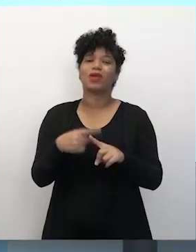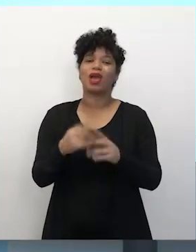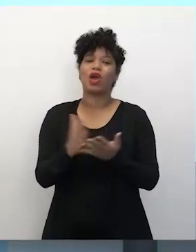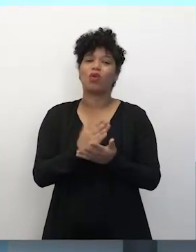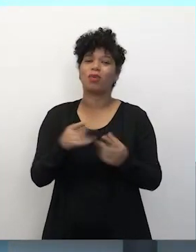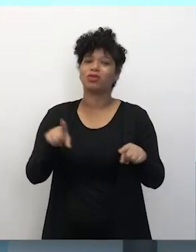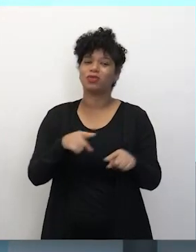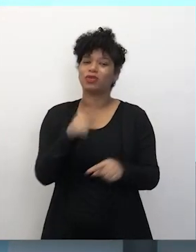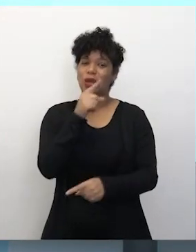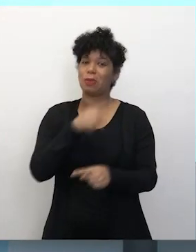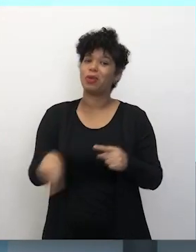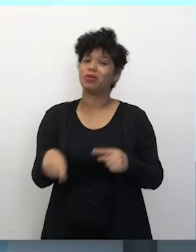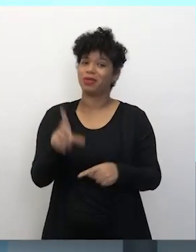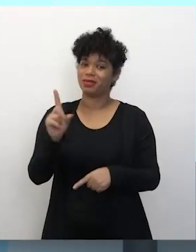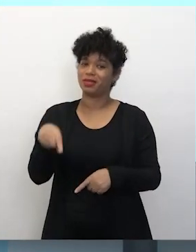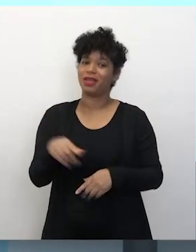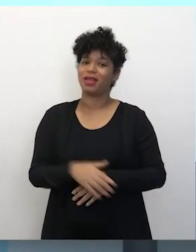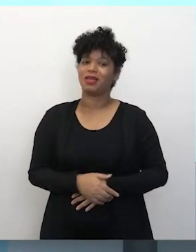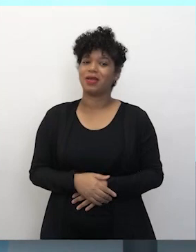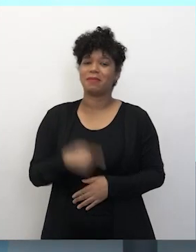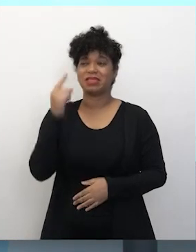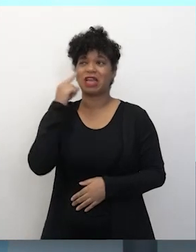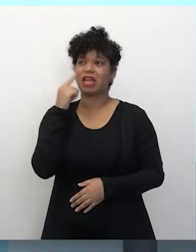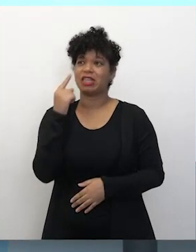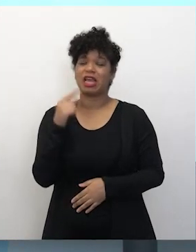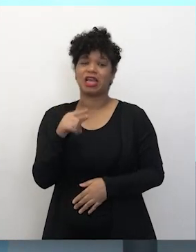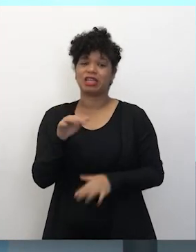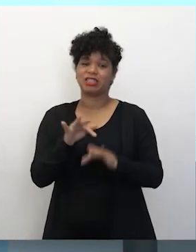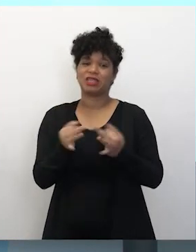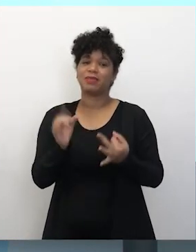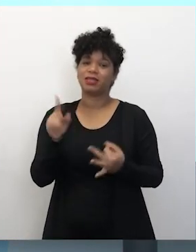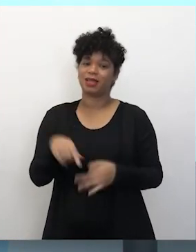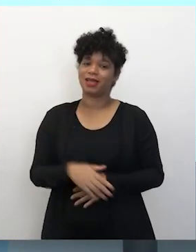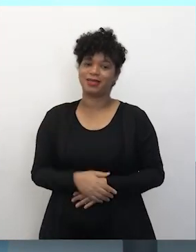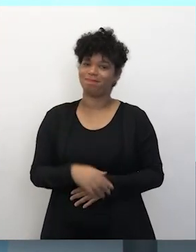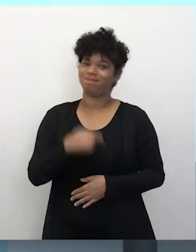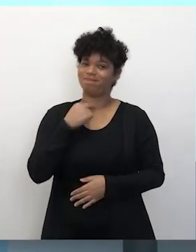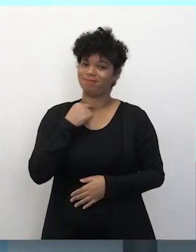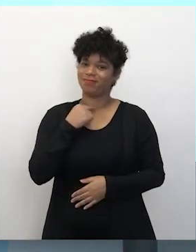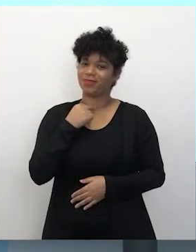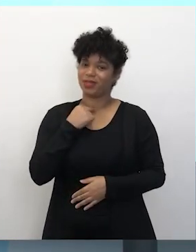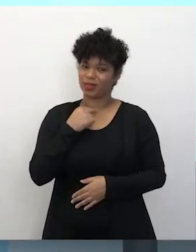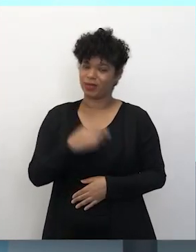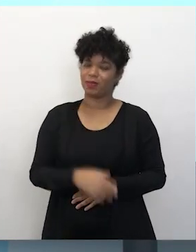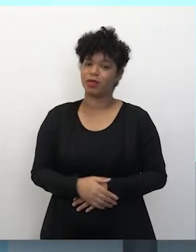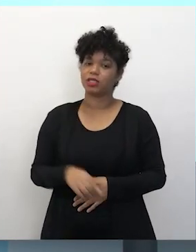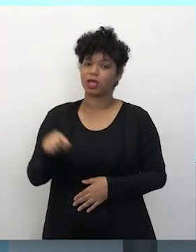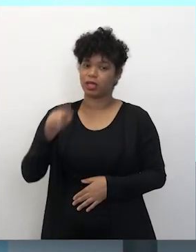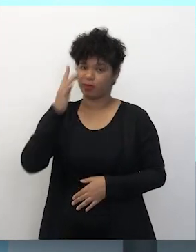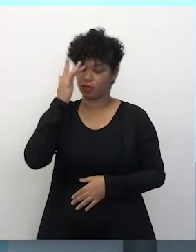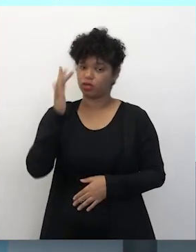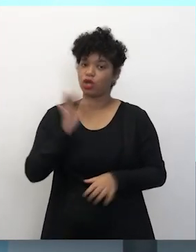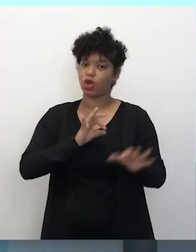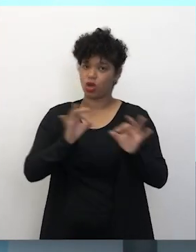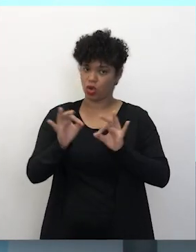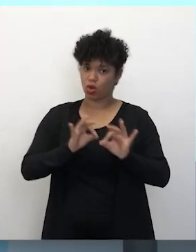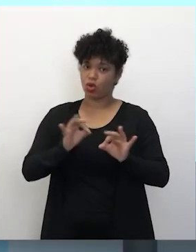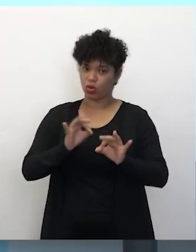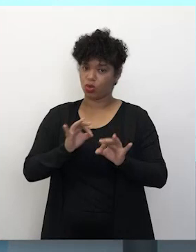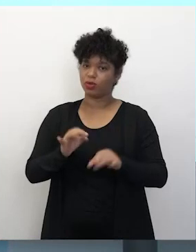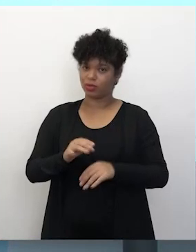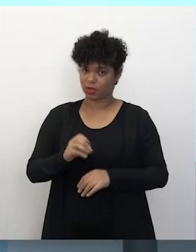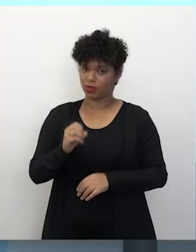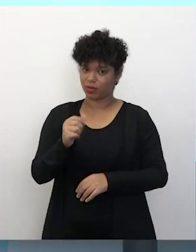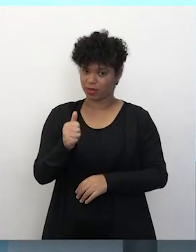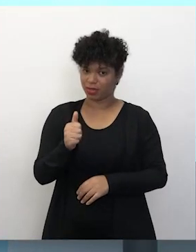simples quanto parece. Ah, toca tal música e tal. Não é assim, tá bom? Então a gente já, o pessoal está tentando resolver essa questão